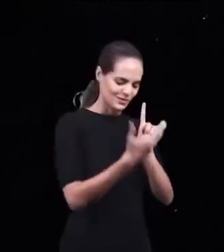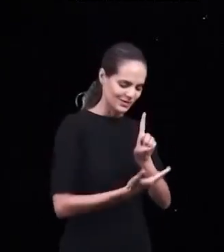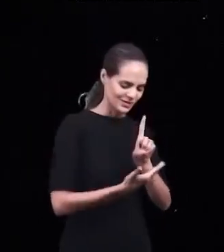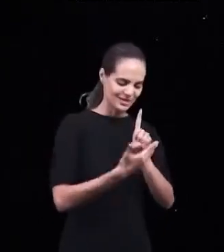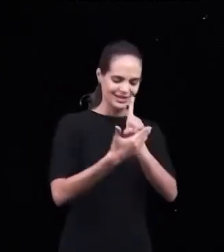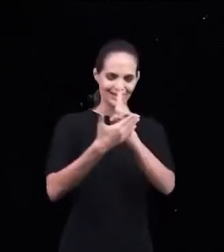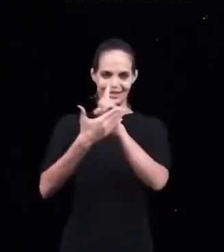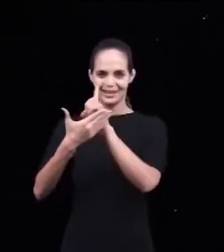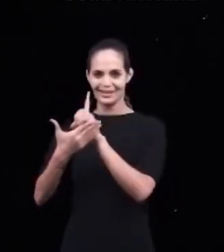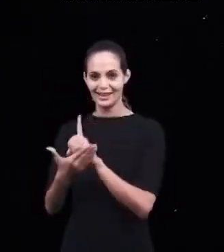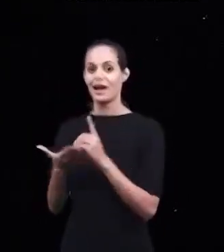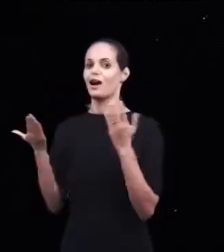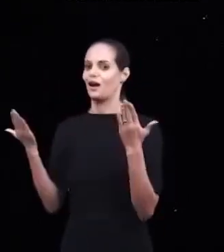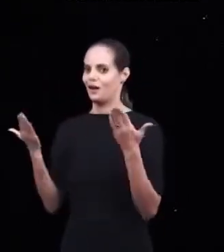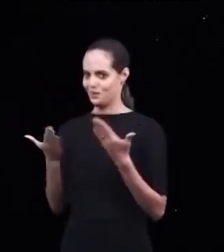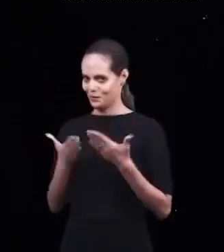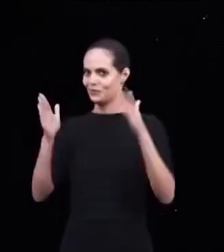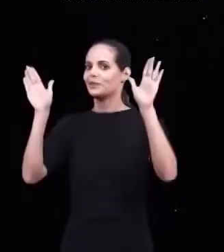agora sou